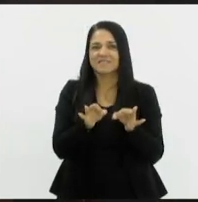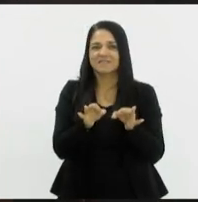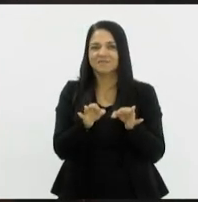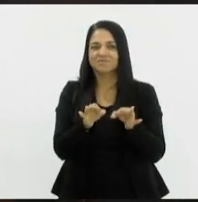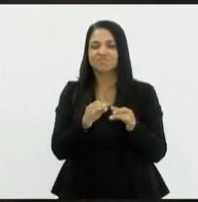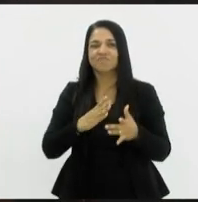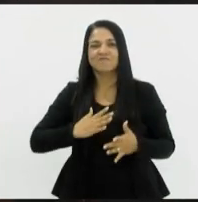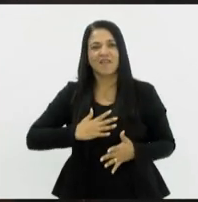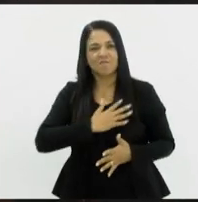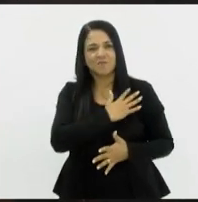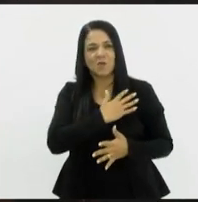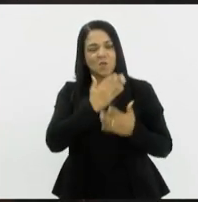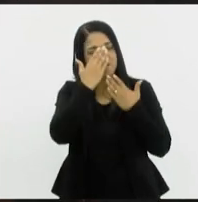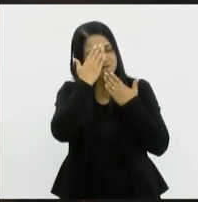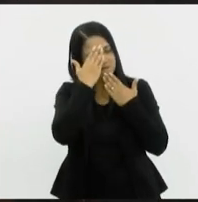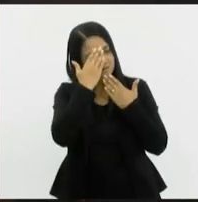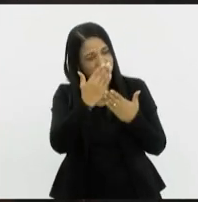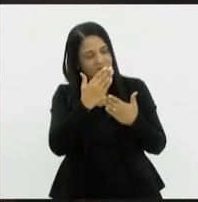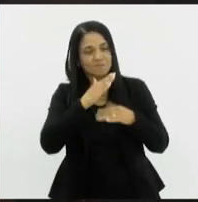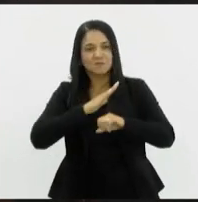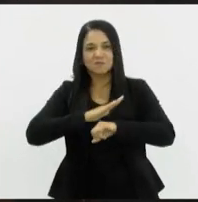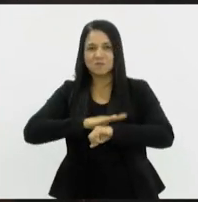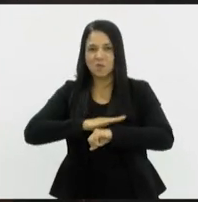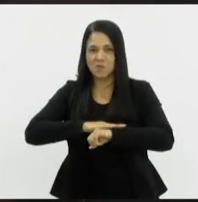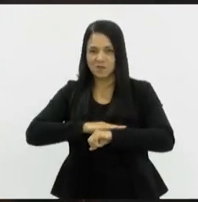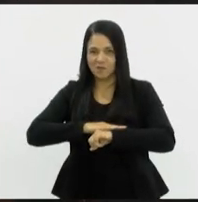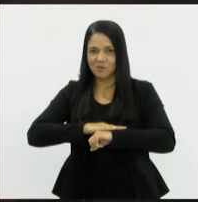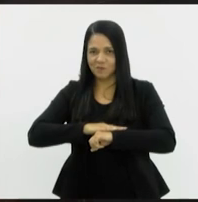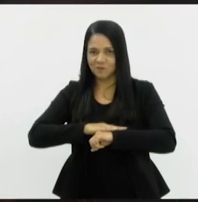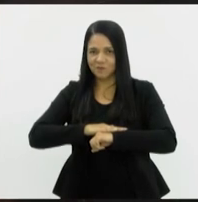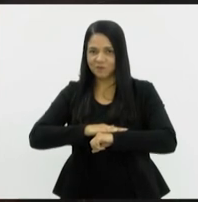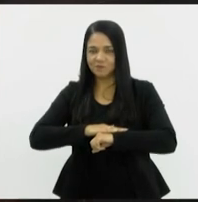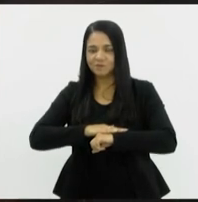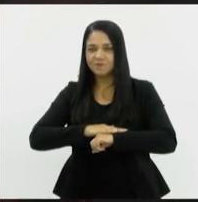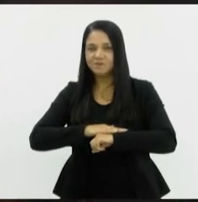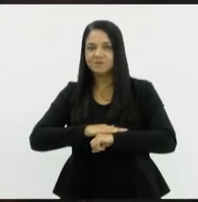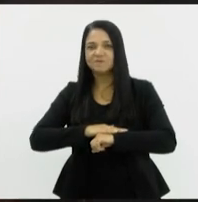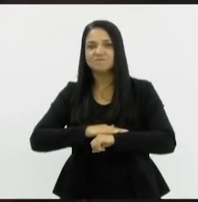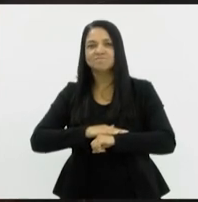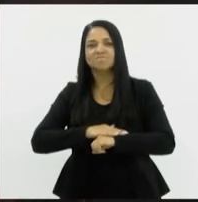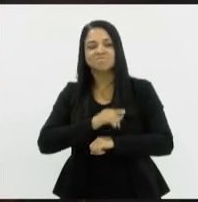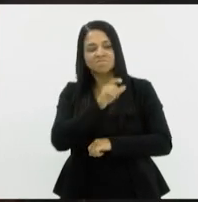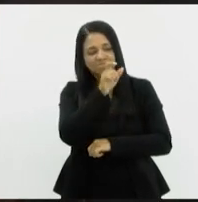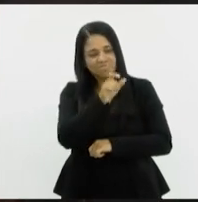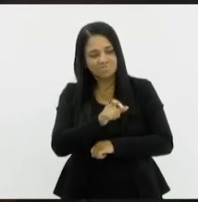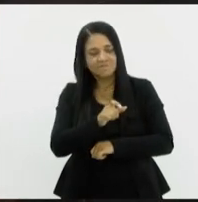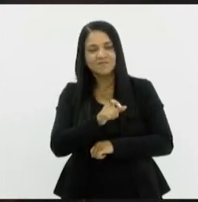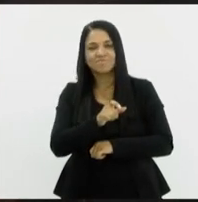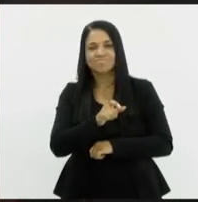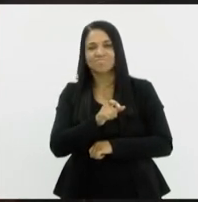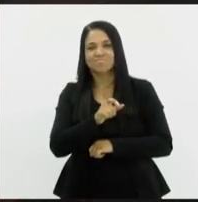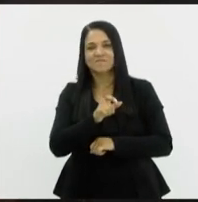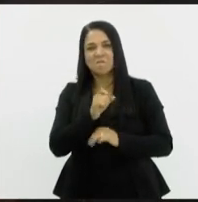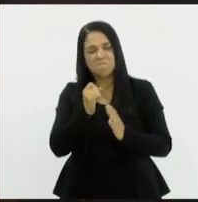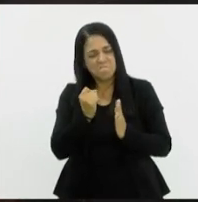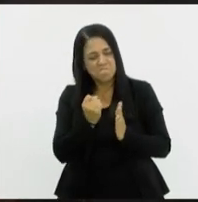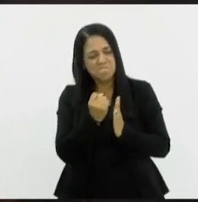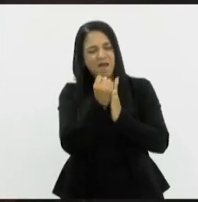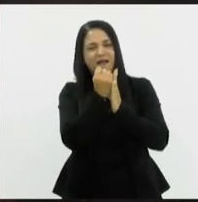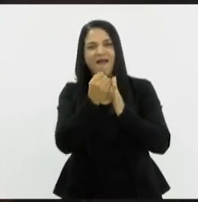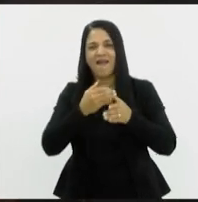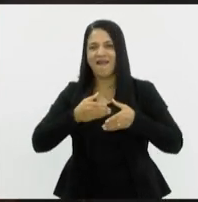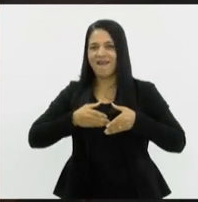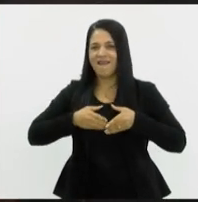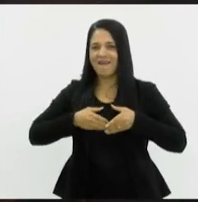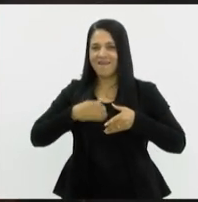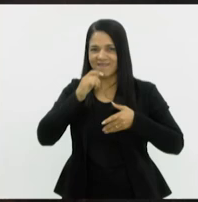quero muito te agradecer por esse momento. O senhor também fica marcado com essa medalha Tiradentes,